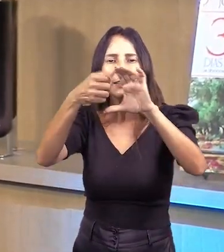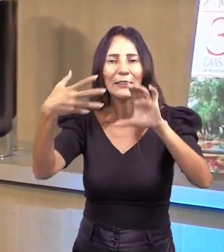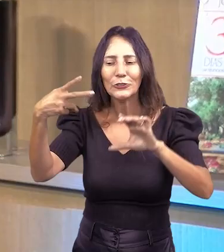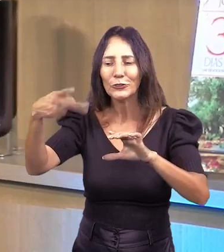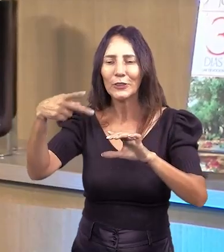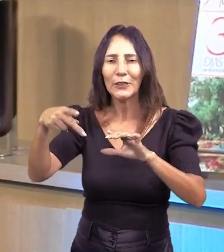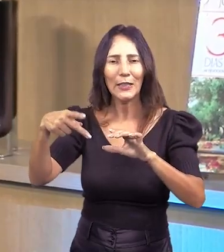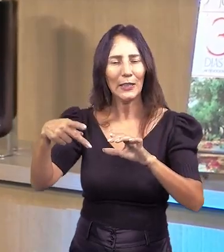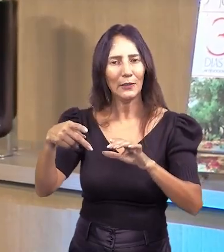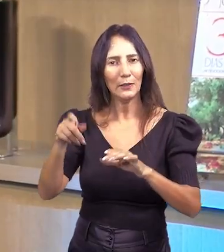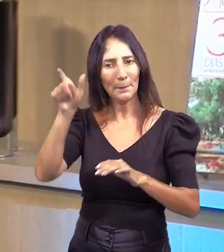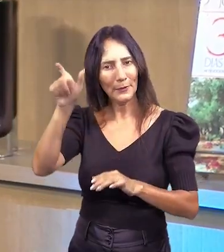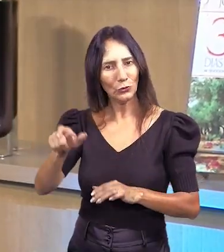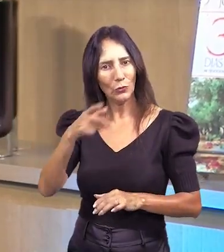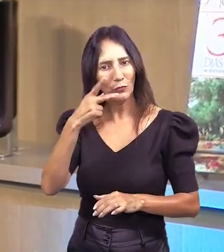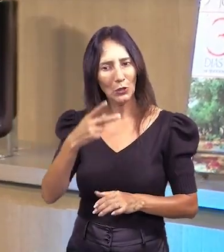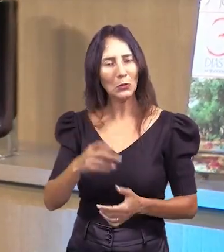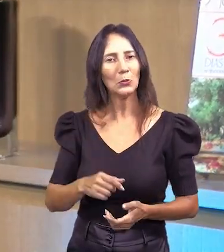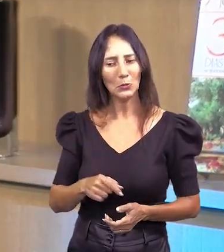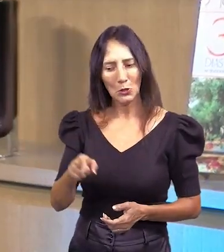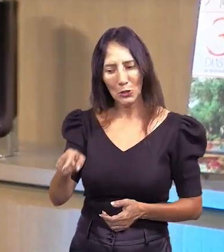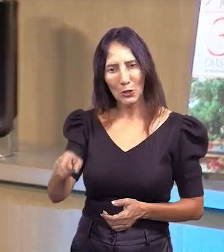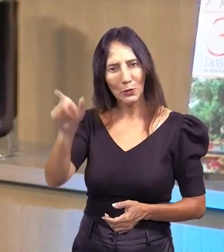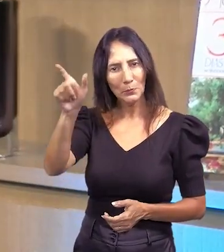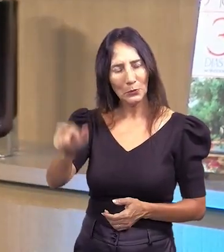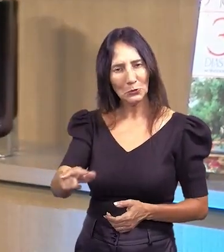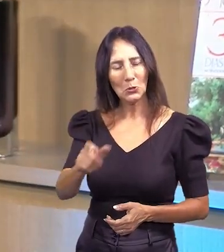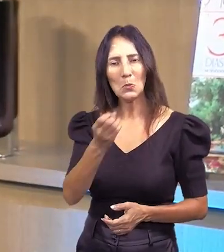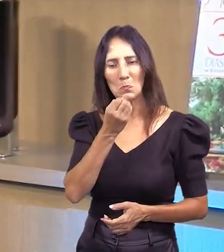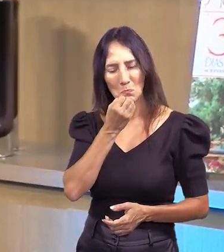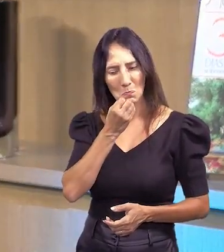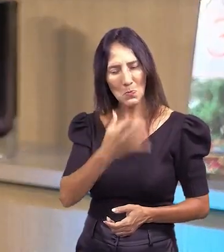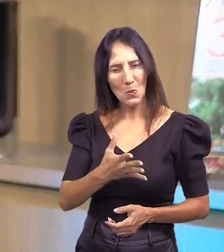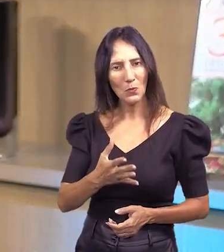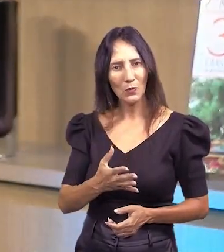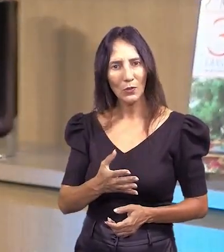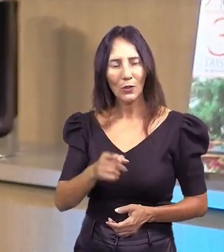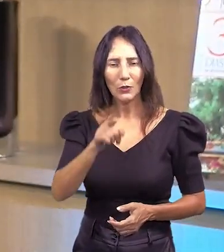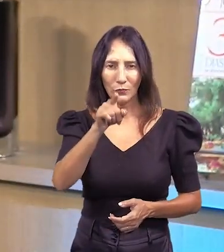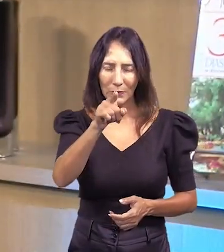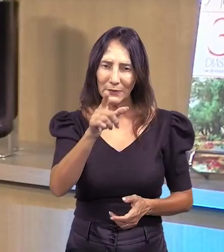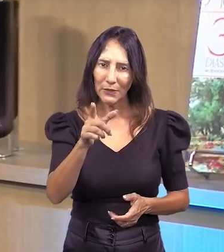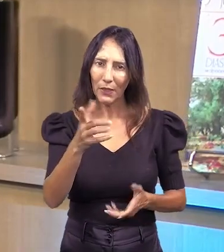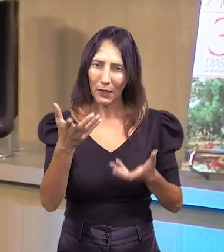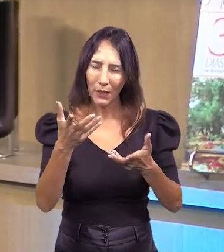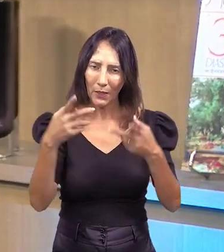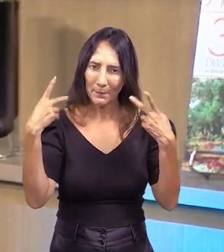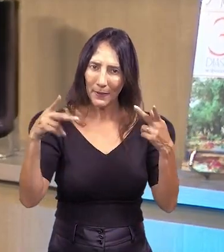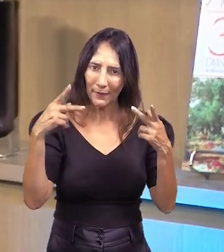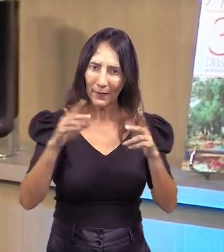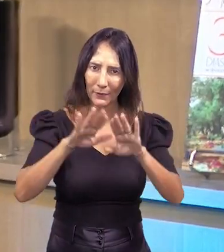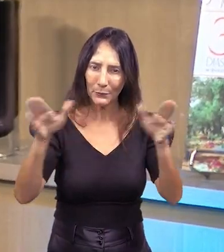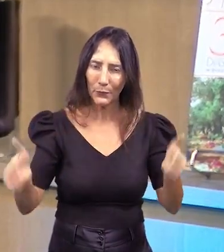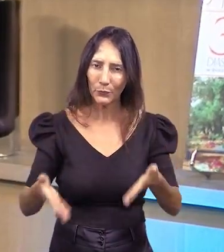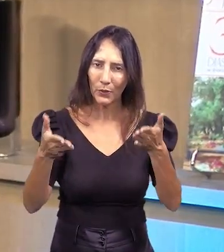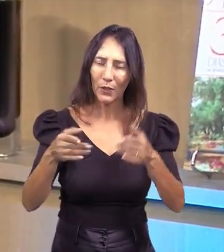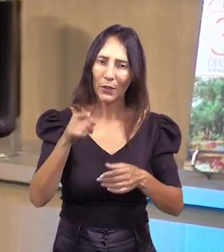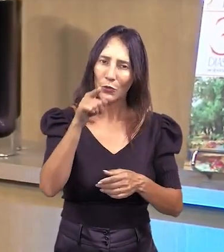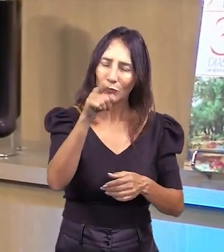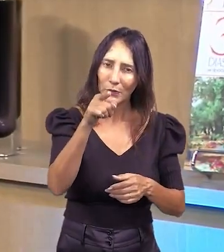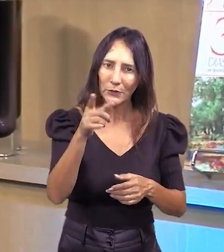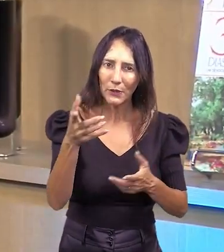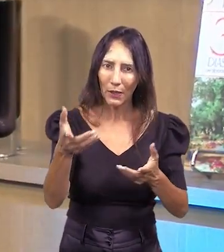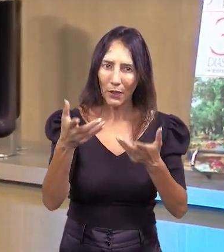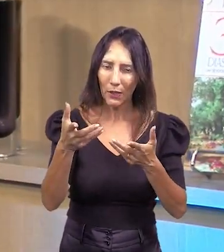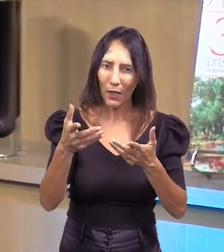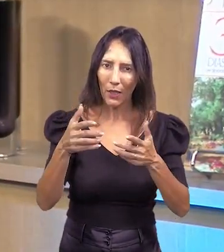ele era uma pessoa de boa aparência. É muito sério para você que quer um emprego, você que quer ministrar no altar, você que quer